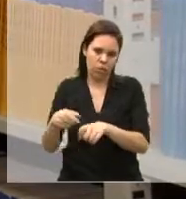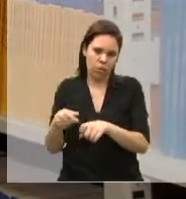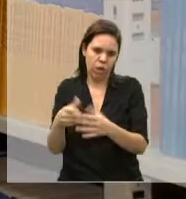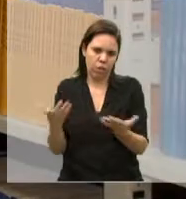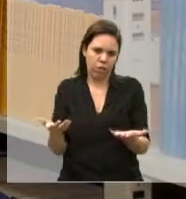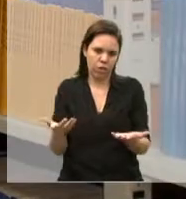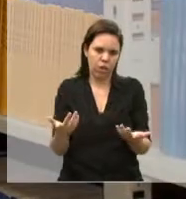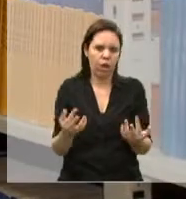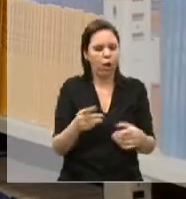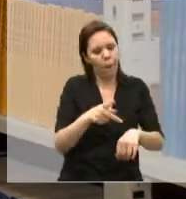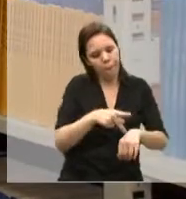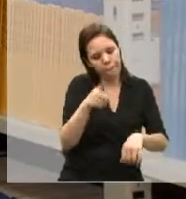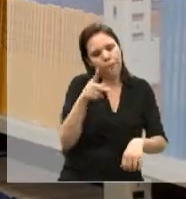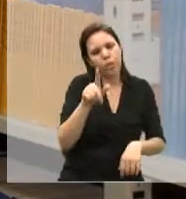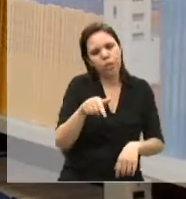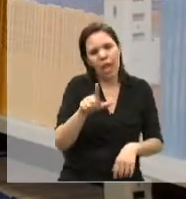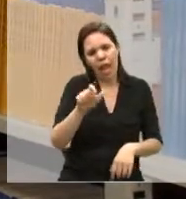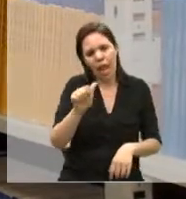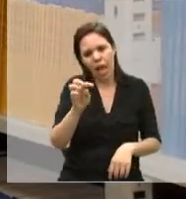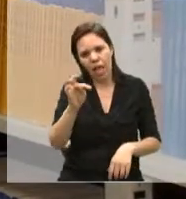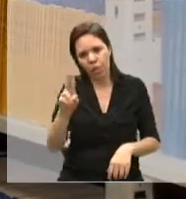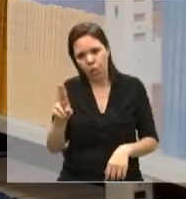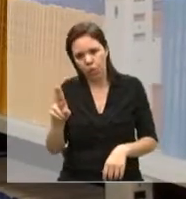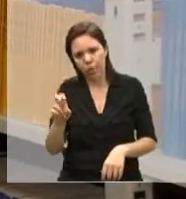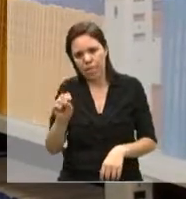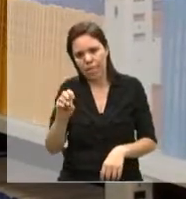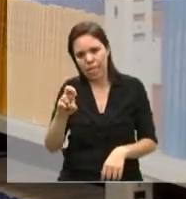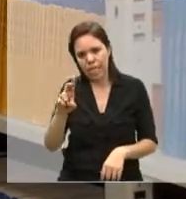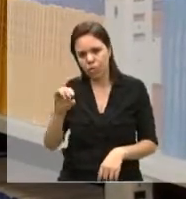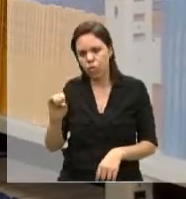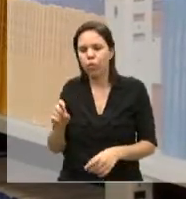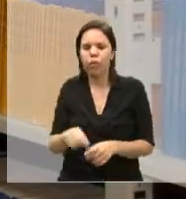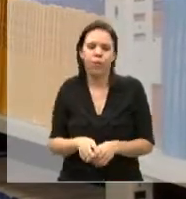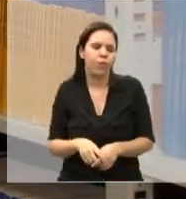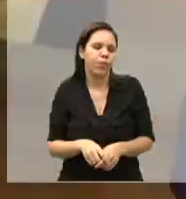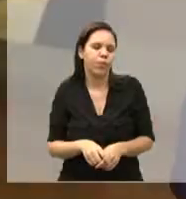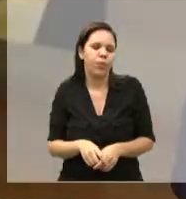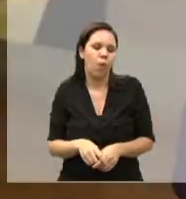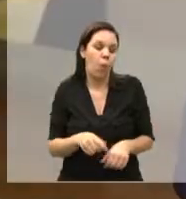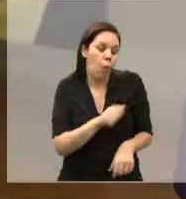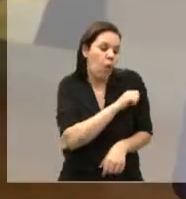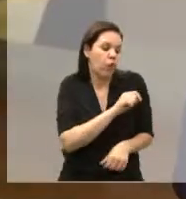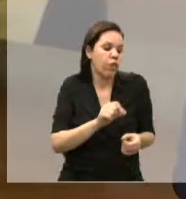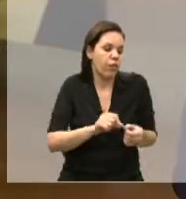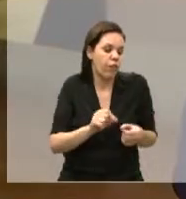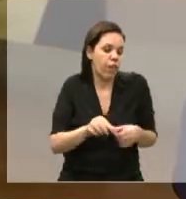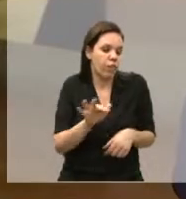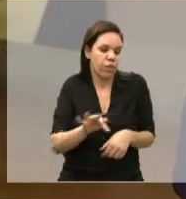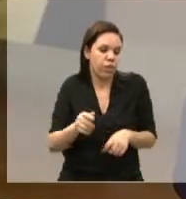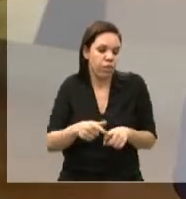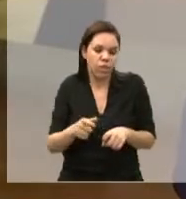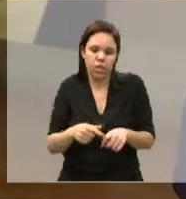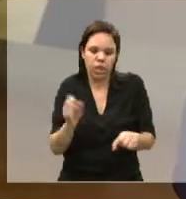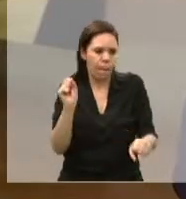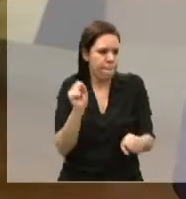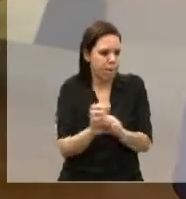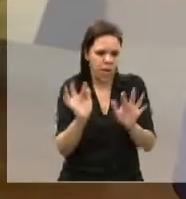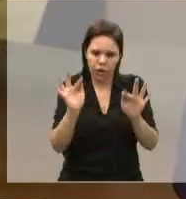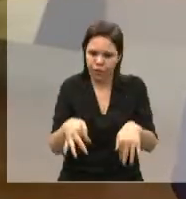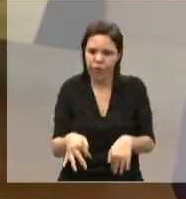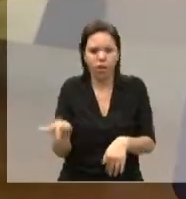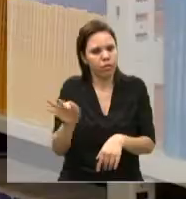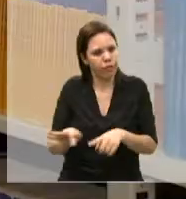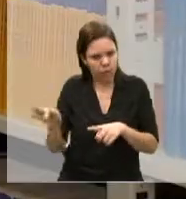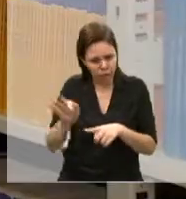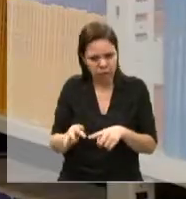pós-graduação lato sensu, mas é uma pós-graduação. Então, um aluno que faz faculdade de medicina, em geral, ele não para no final da faculdade. Ele